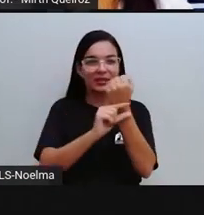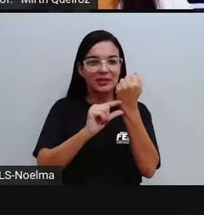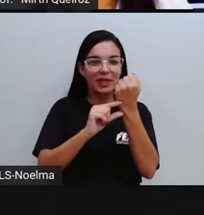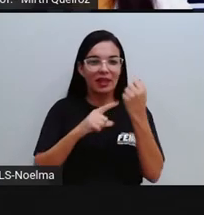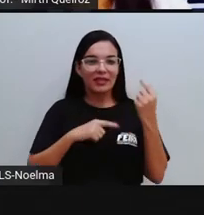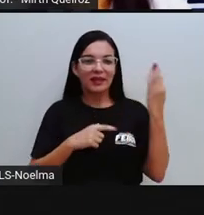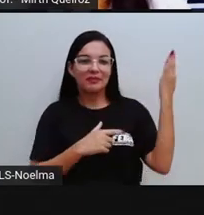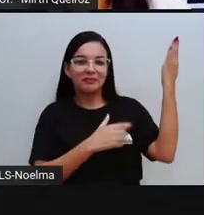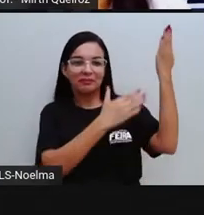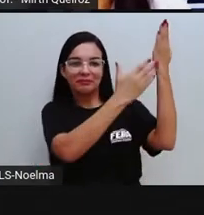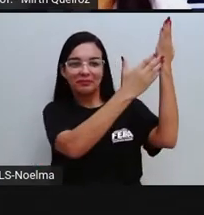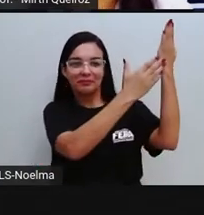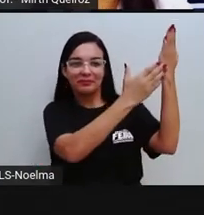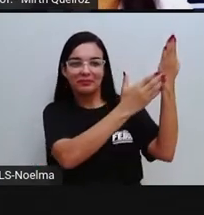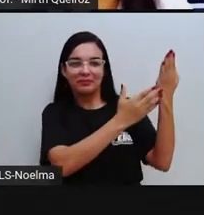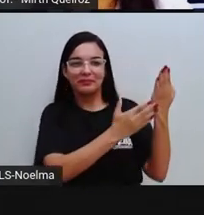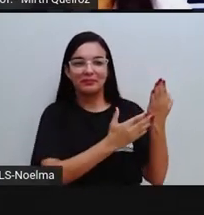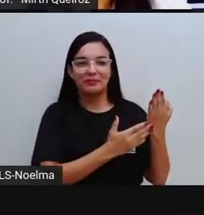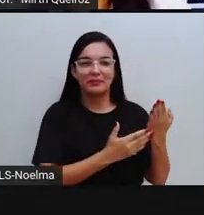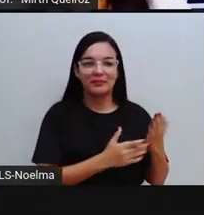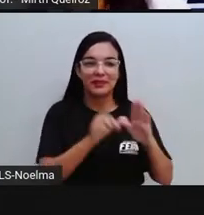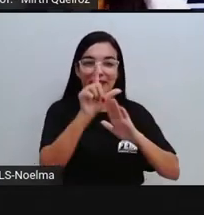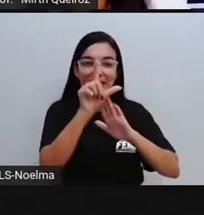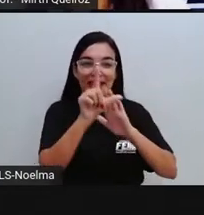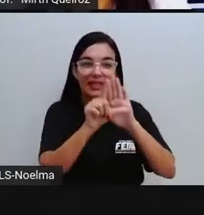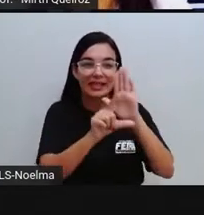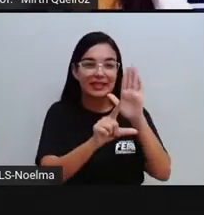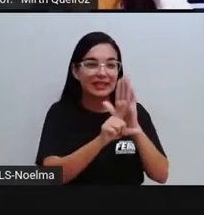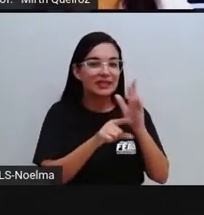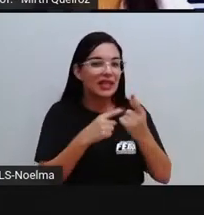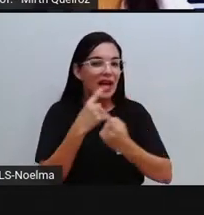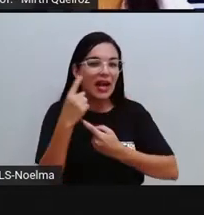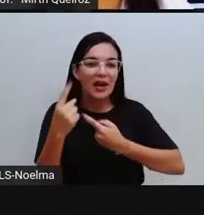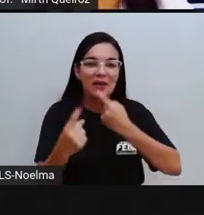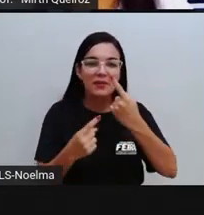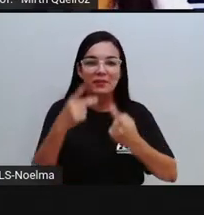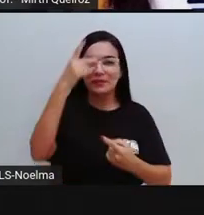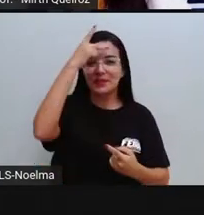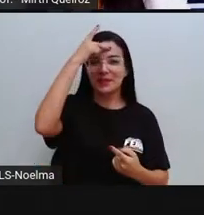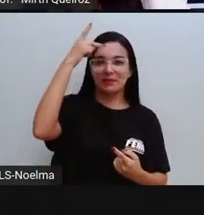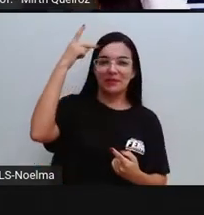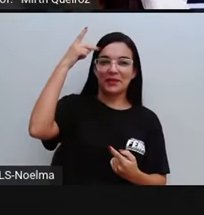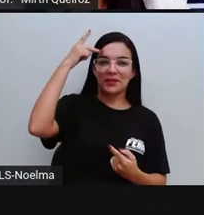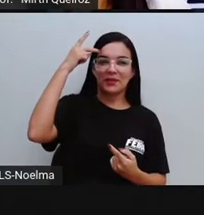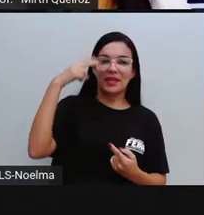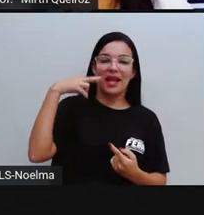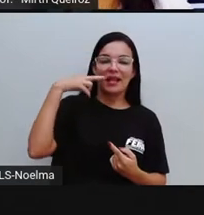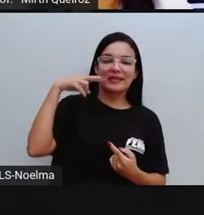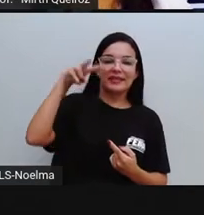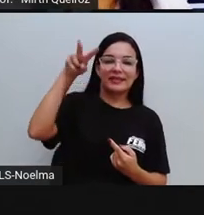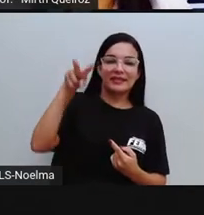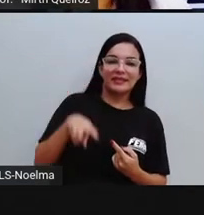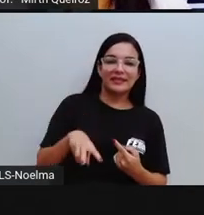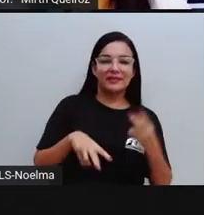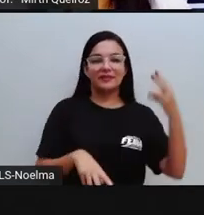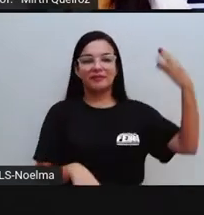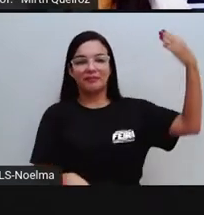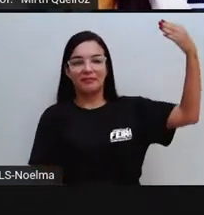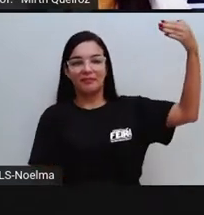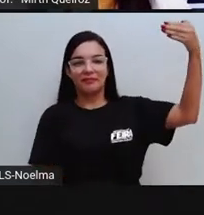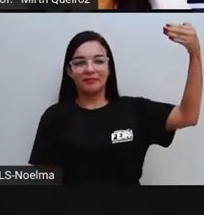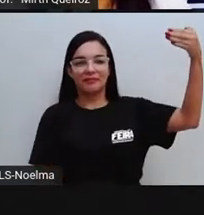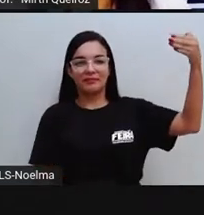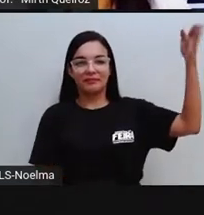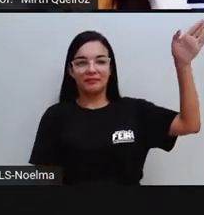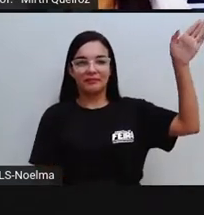Santos, Cego Aderaldo, Cuica de Santo Amaro, Guaipuã Vieira, Firmino Teixeira do